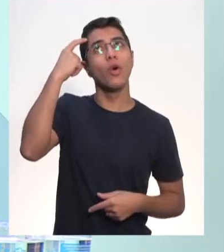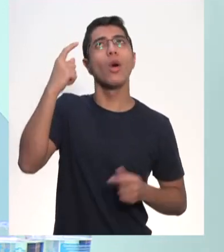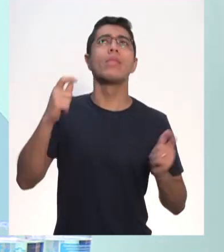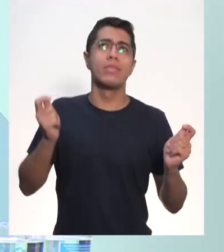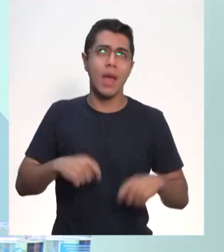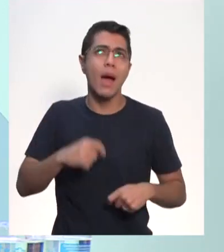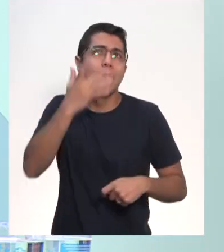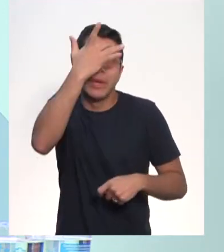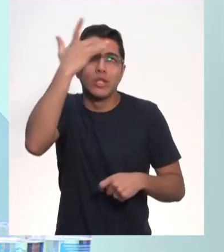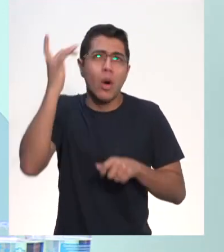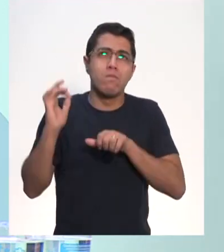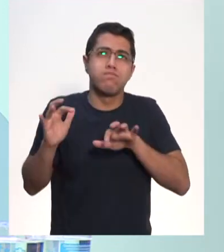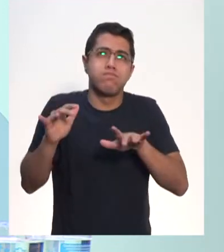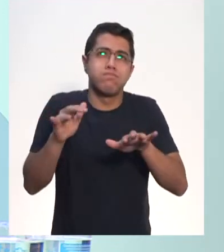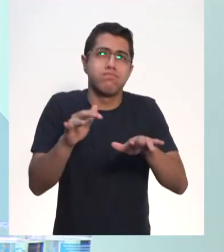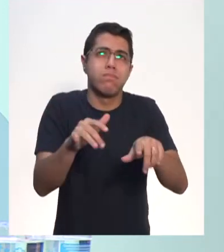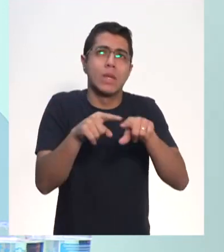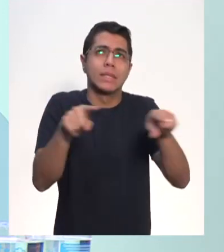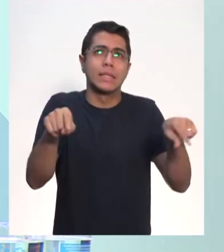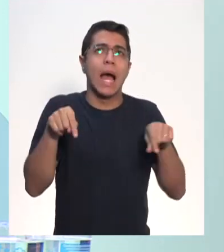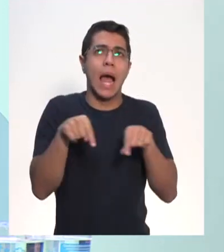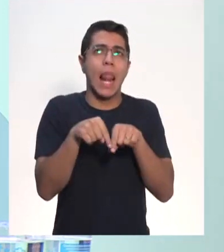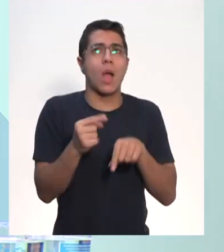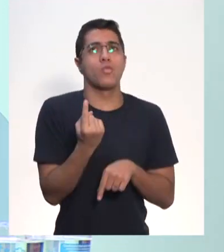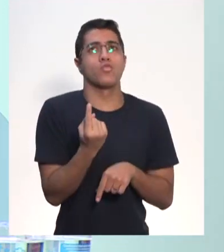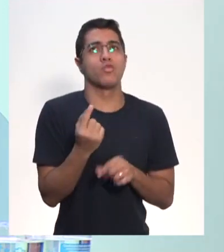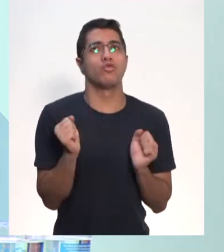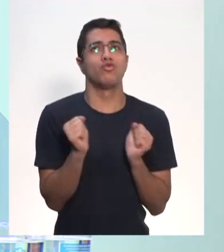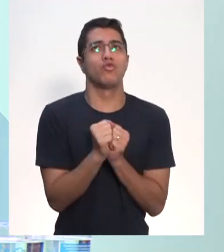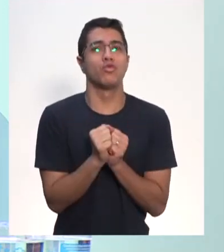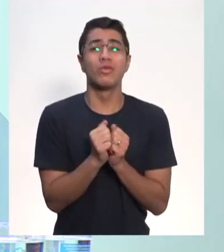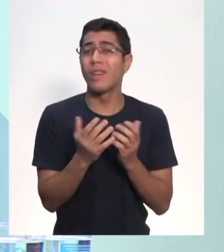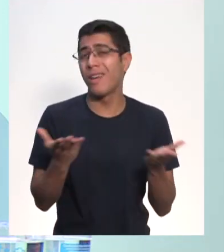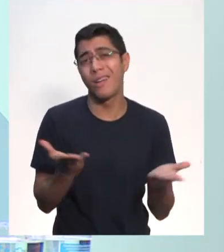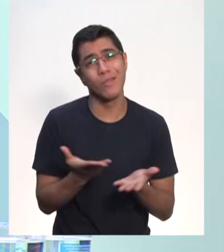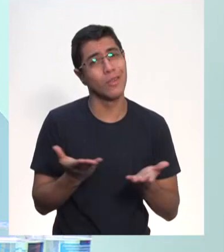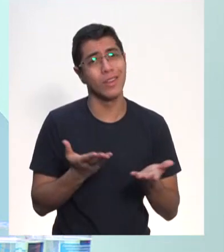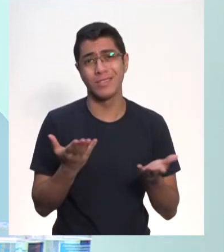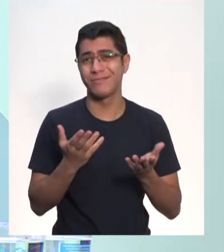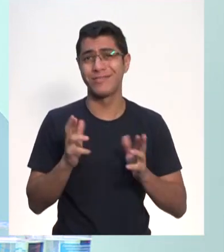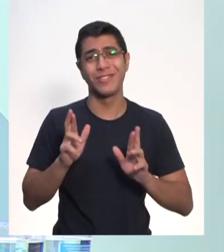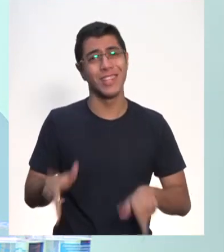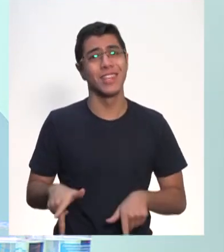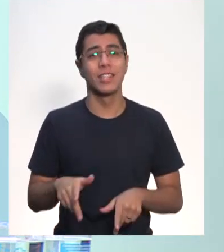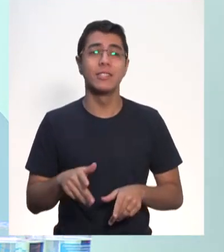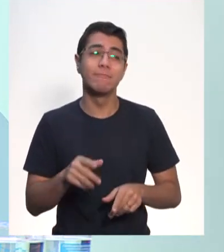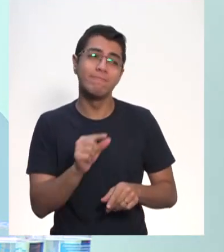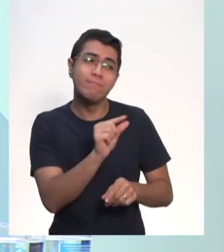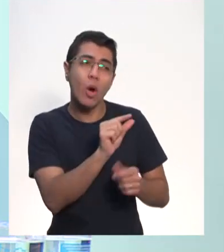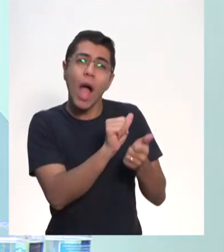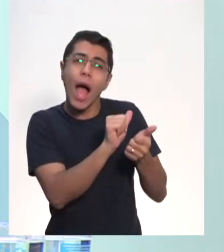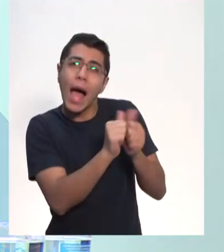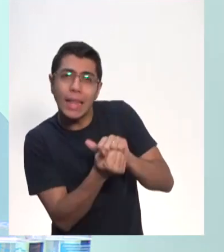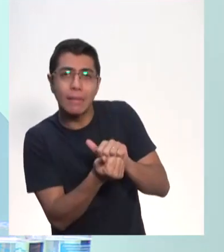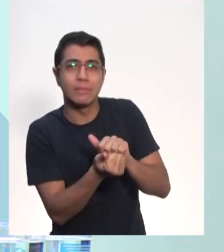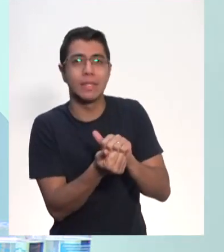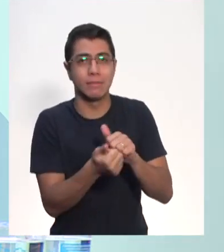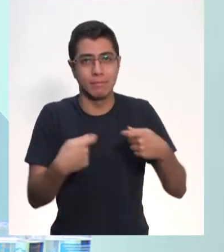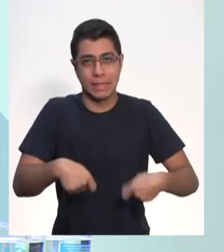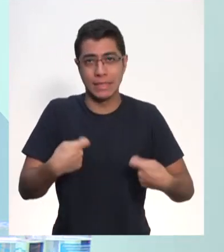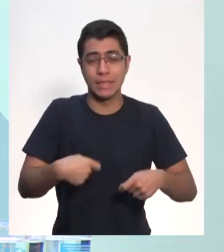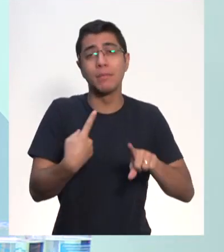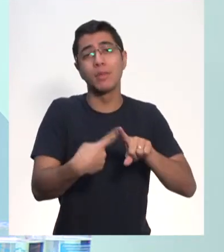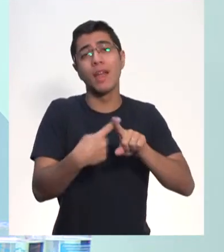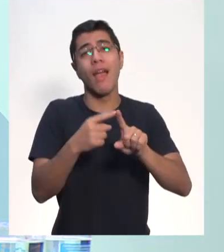temos que fazer a transposição pensando que a interação será mediada por tecnologia, a interação será feita à distância,